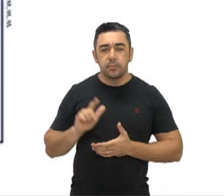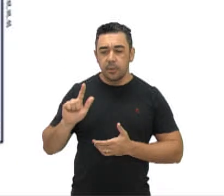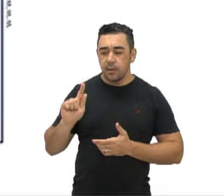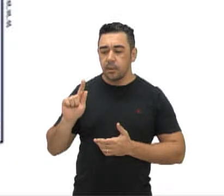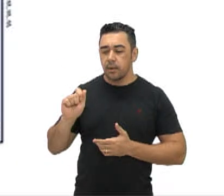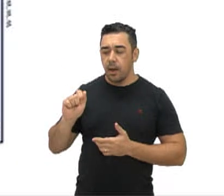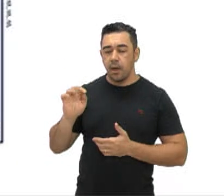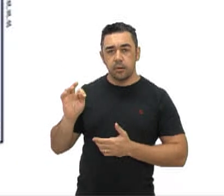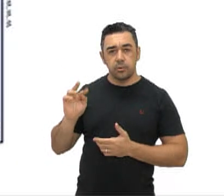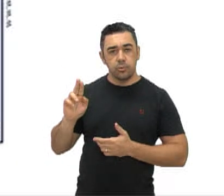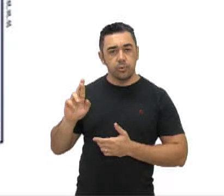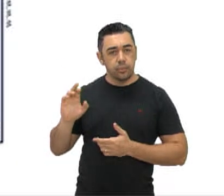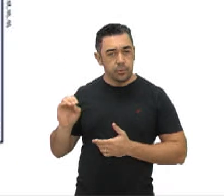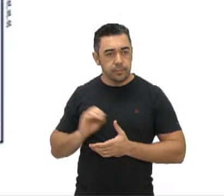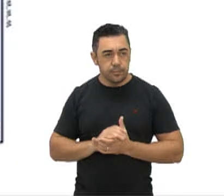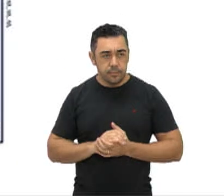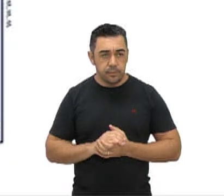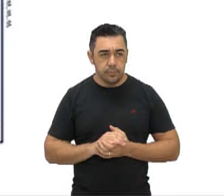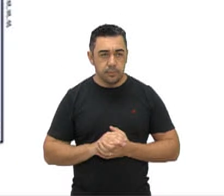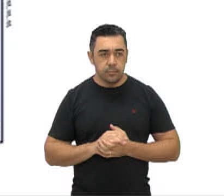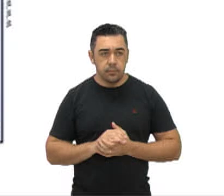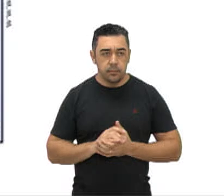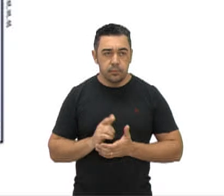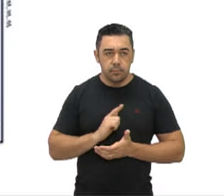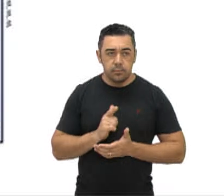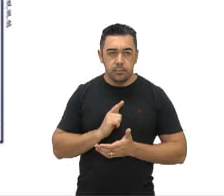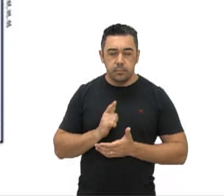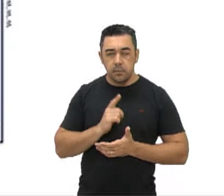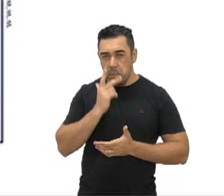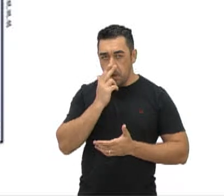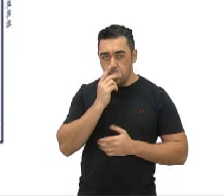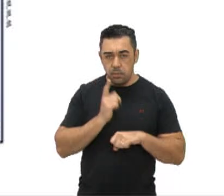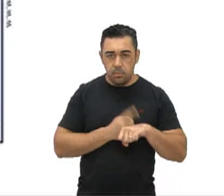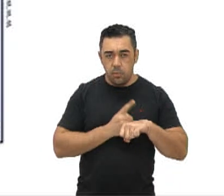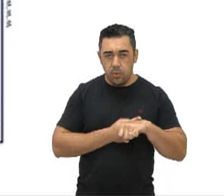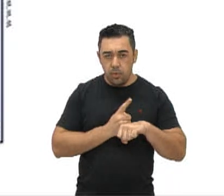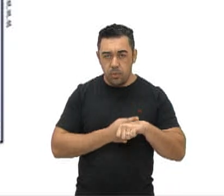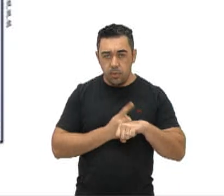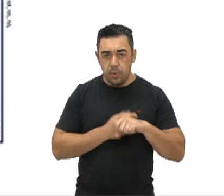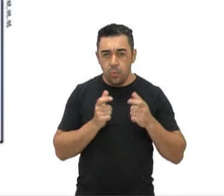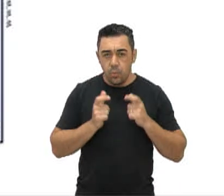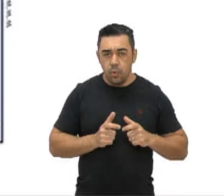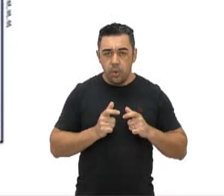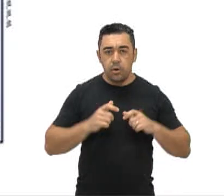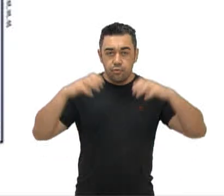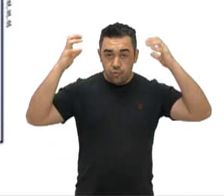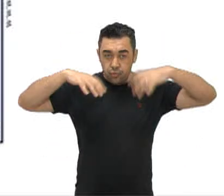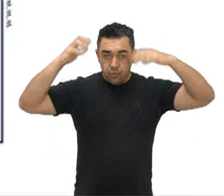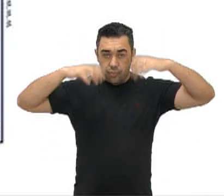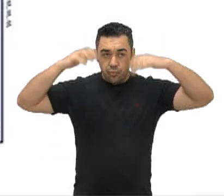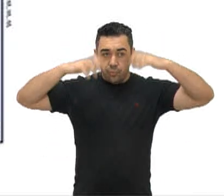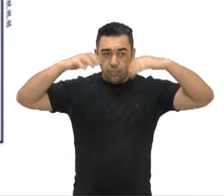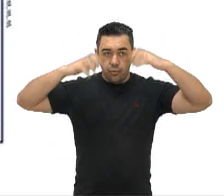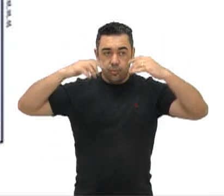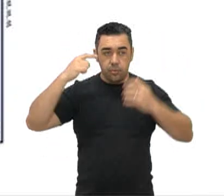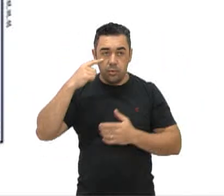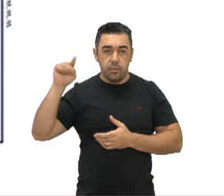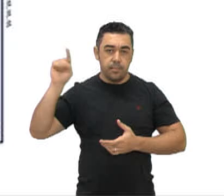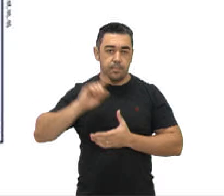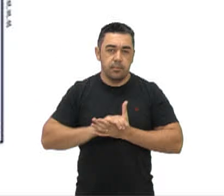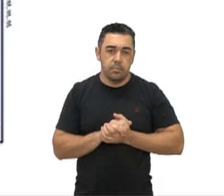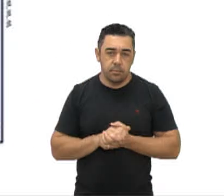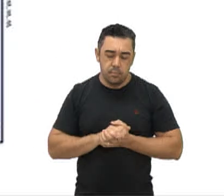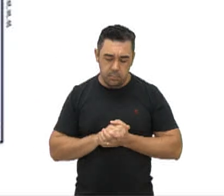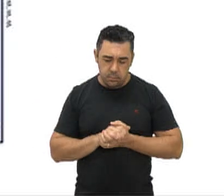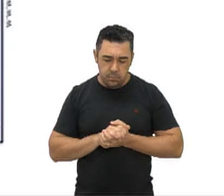gaturro diz? Aparentemente, ele está num lugar em que está chovendo. E aí ele diz assim,